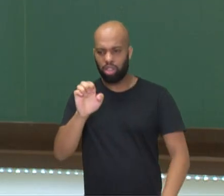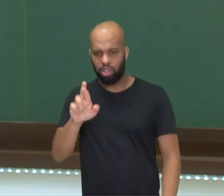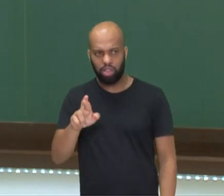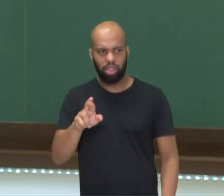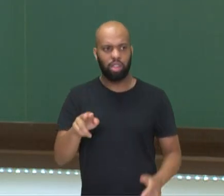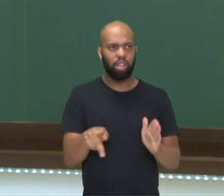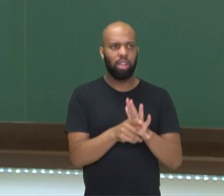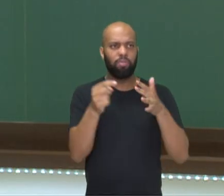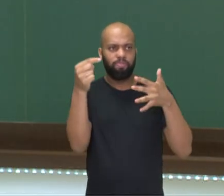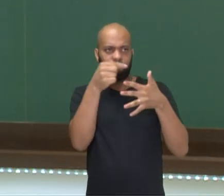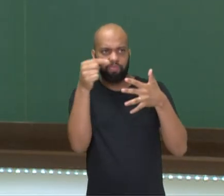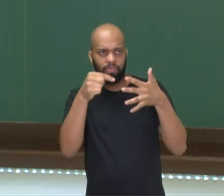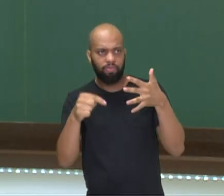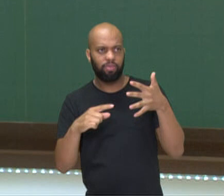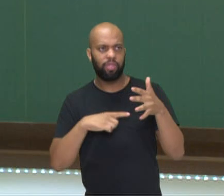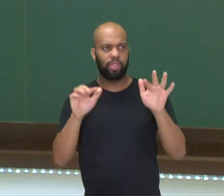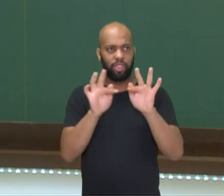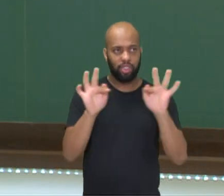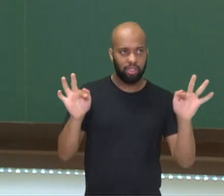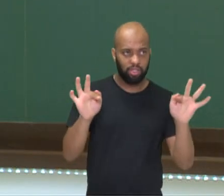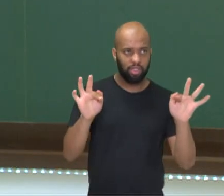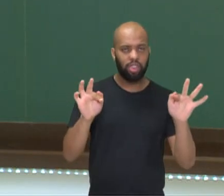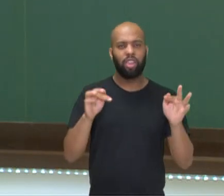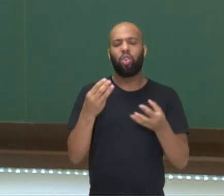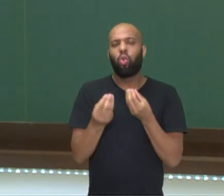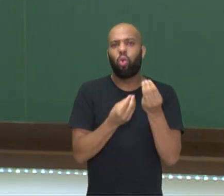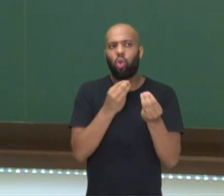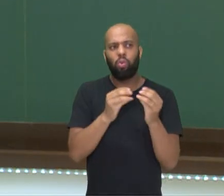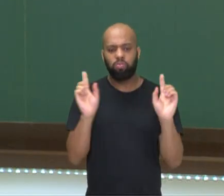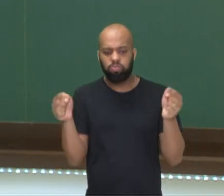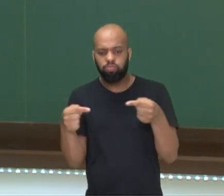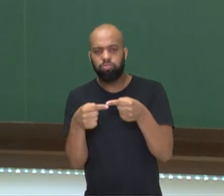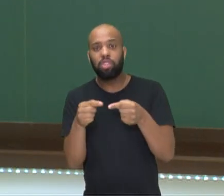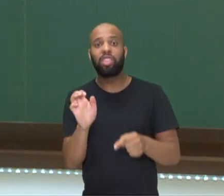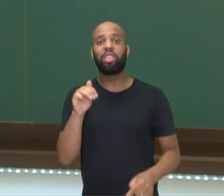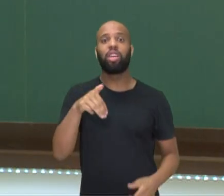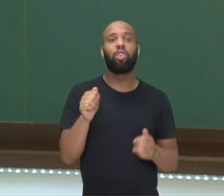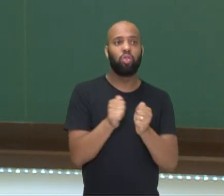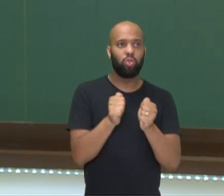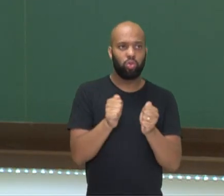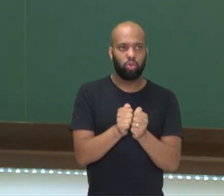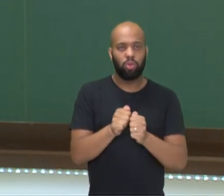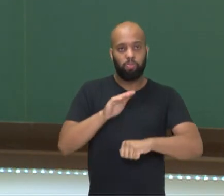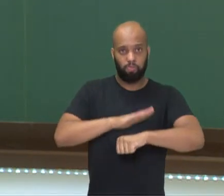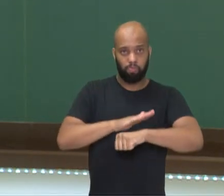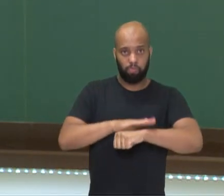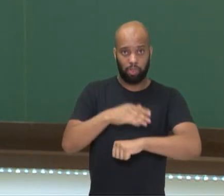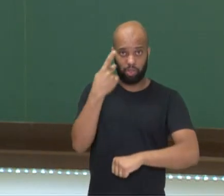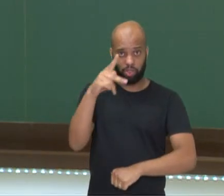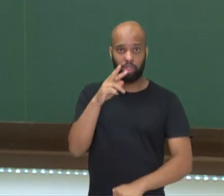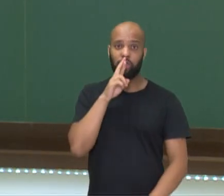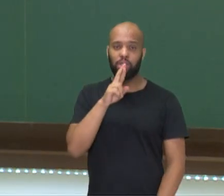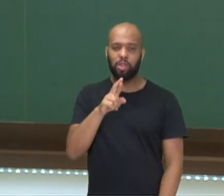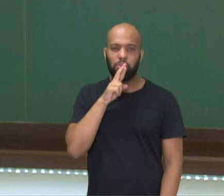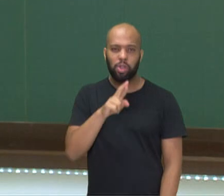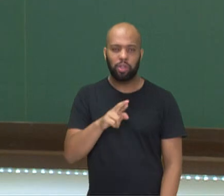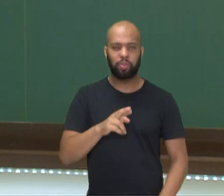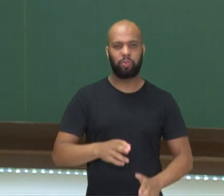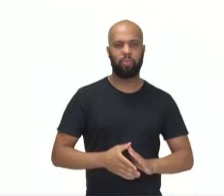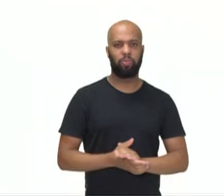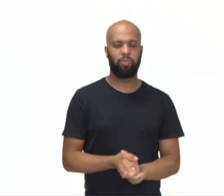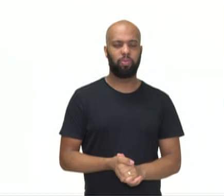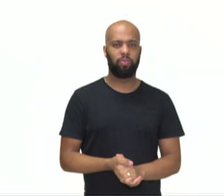esses elementos aqui dessa frase? Com quem ele combinaria? A ver? Um